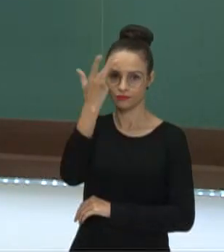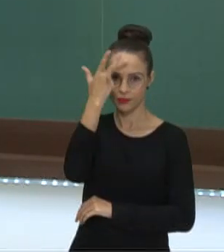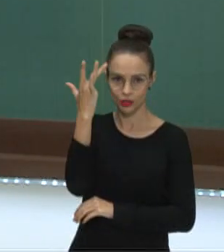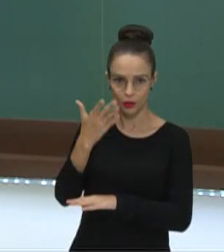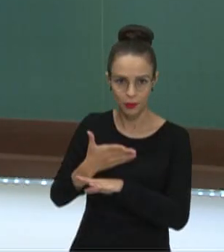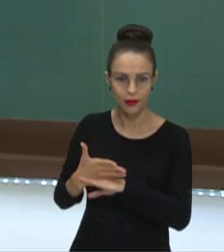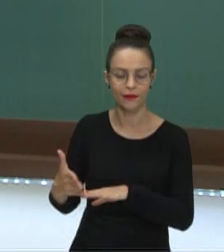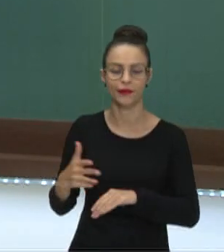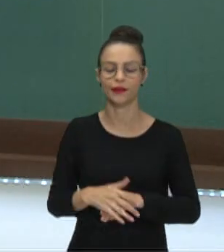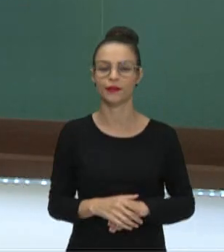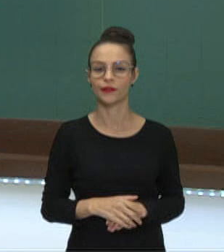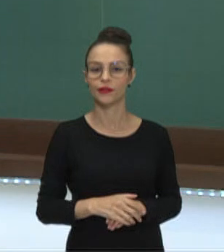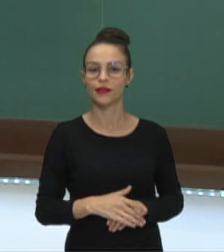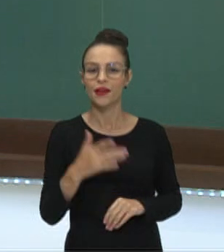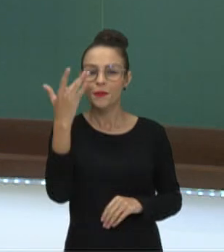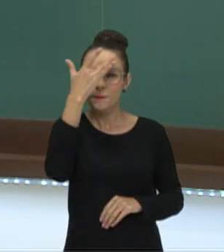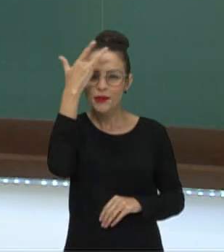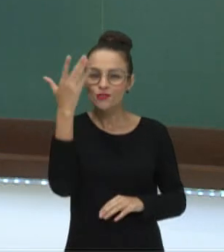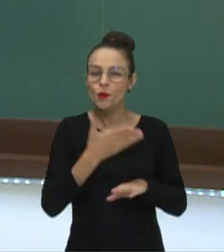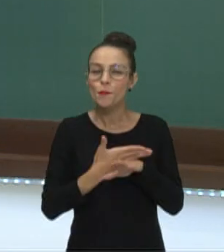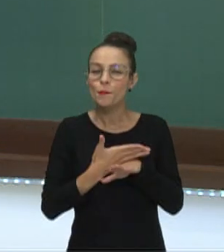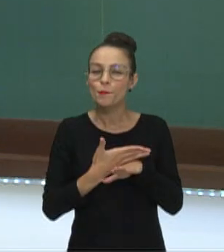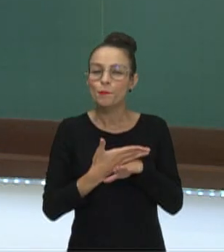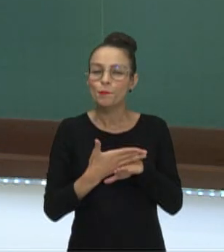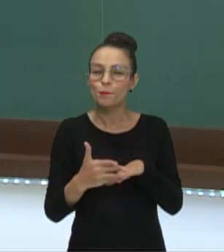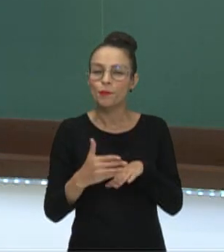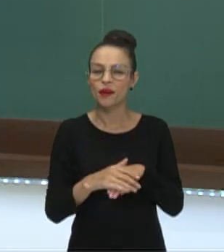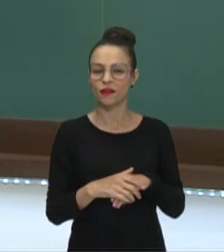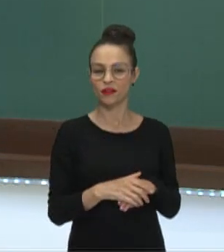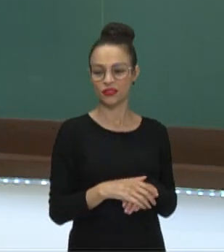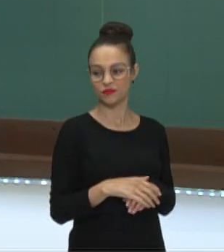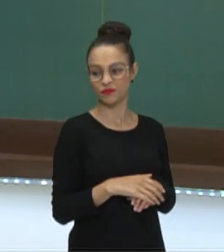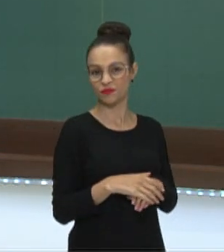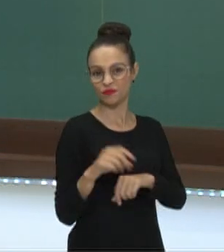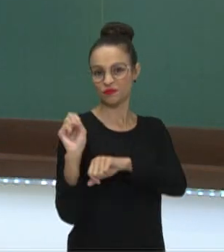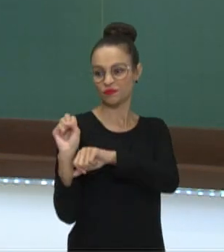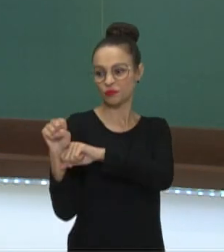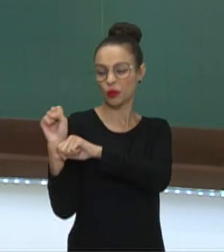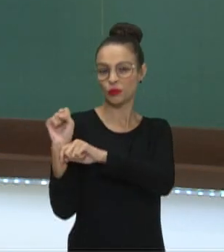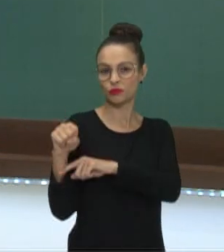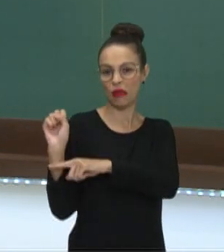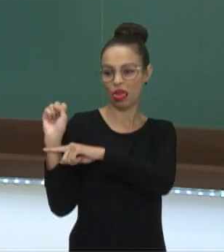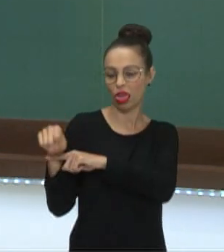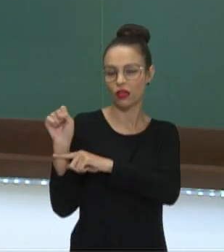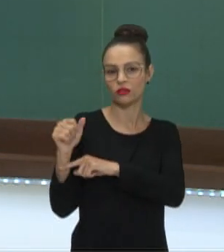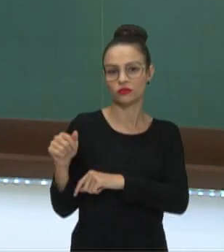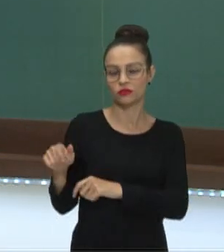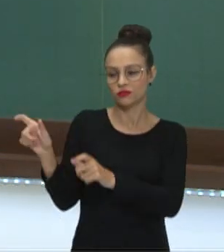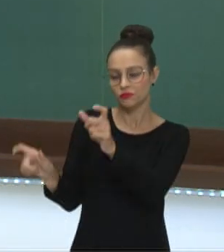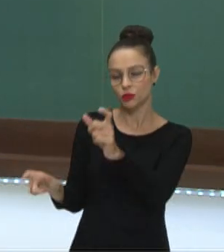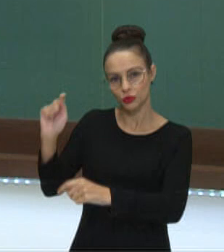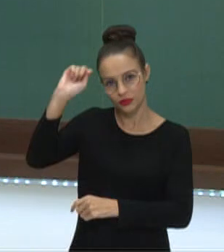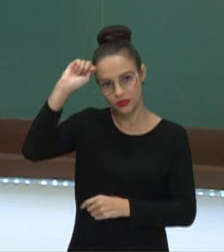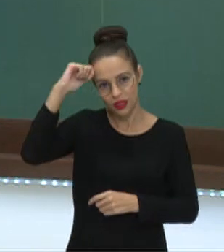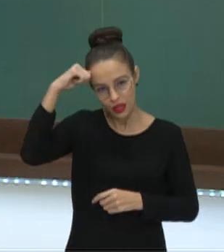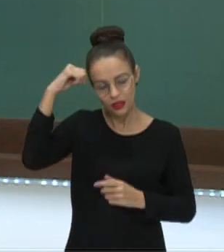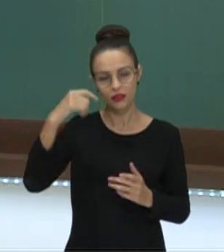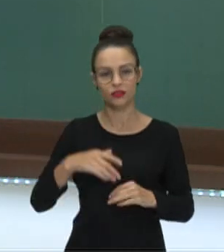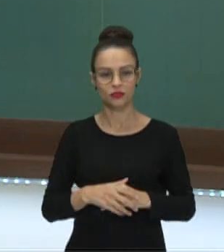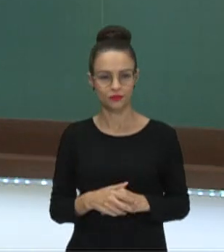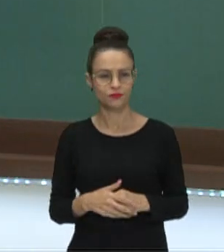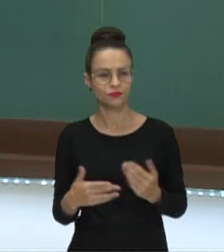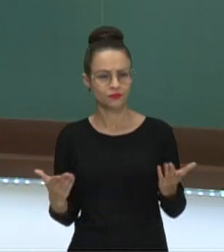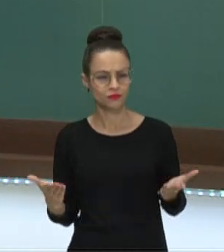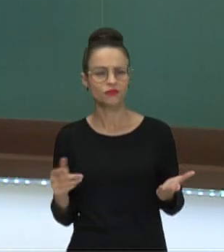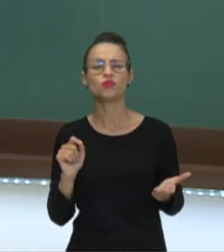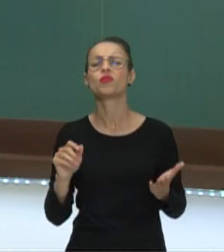pessoas brancas. As pessoas brancas, elas meio que sempre isolavam, excluíam os negros. Que